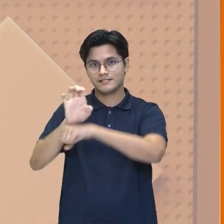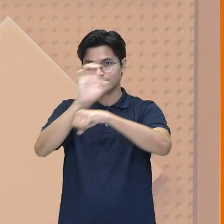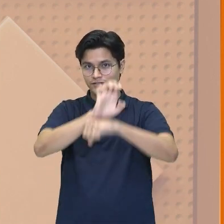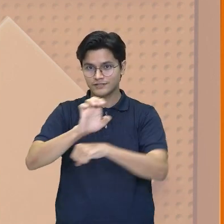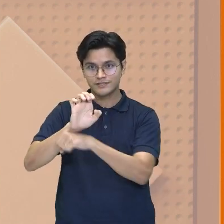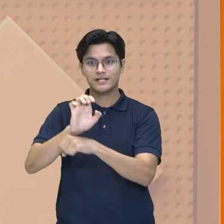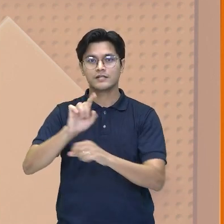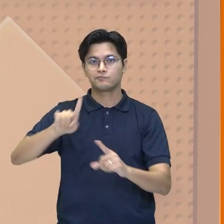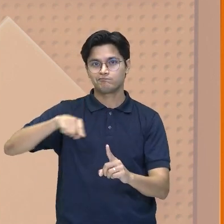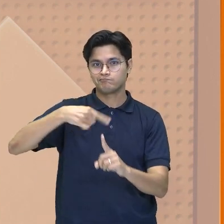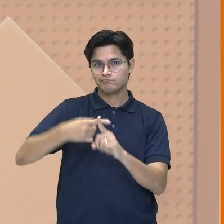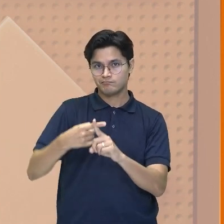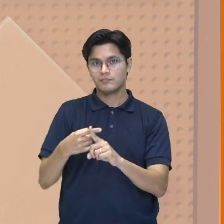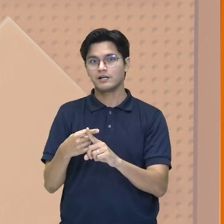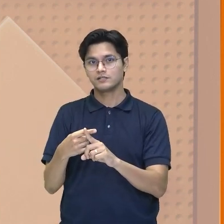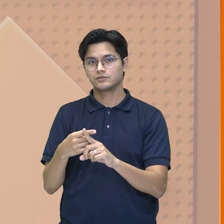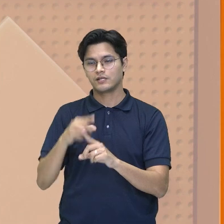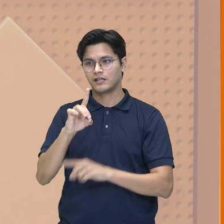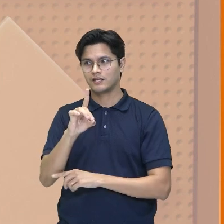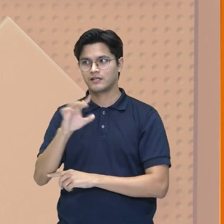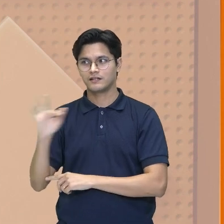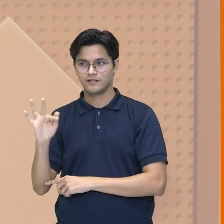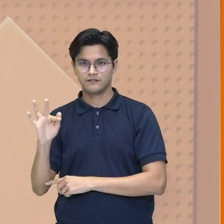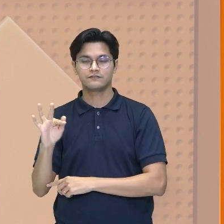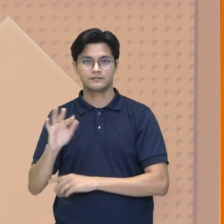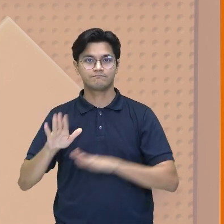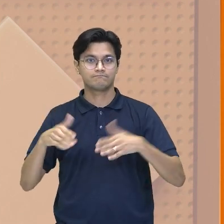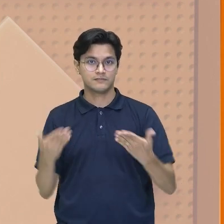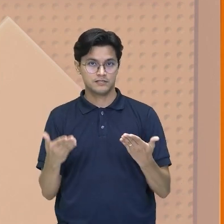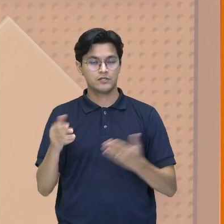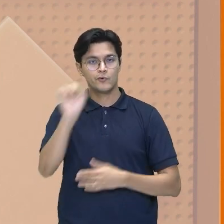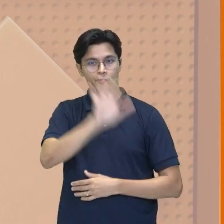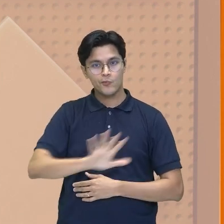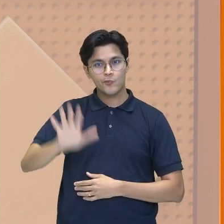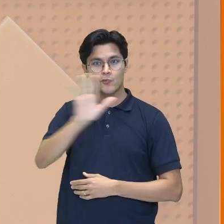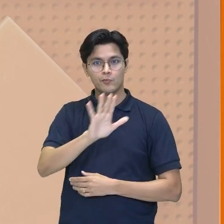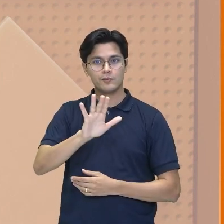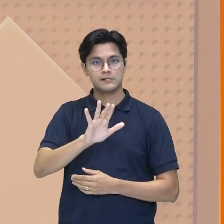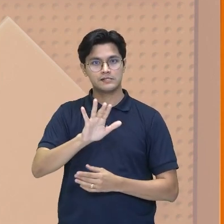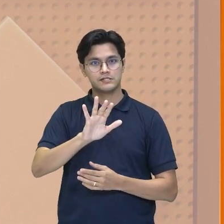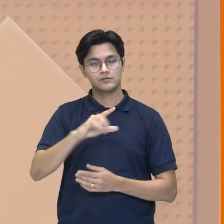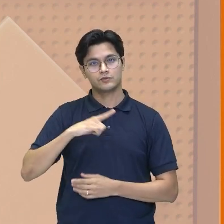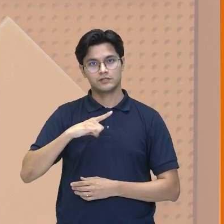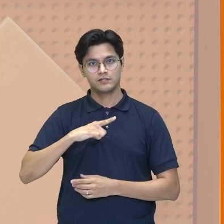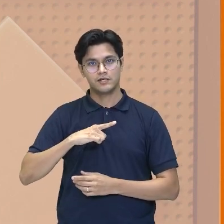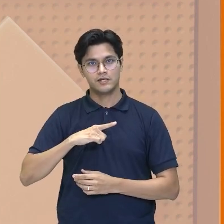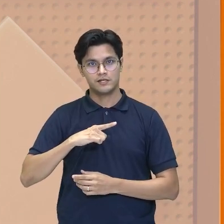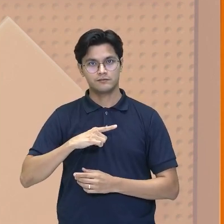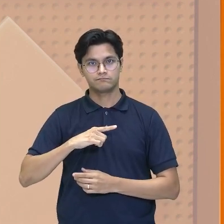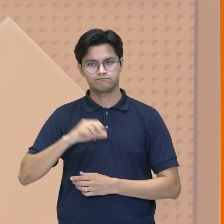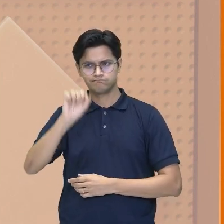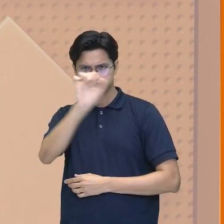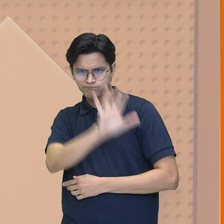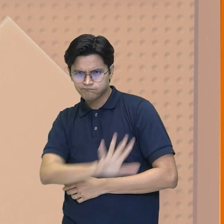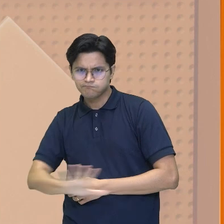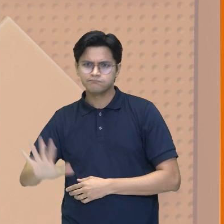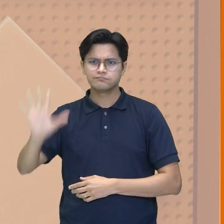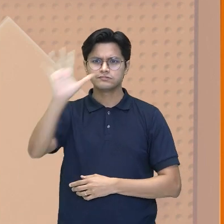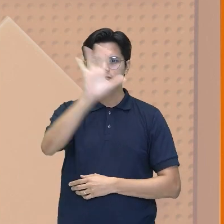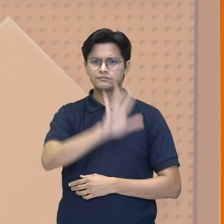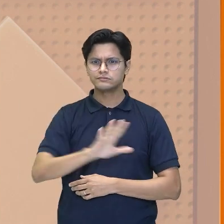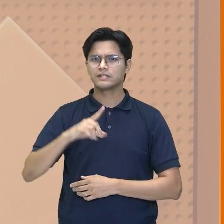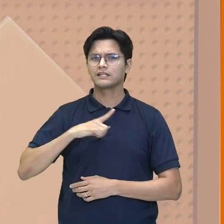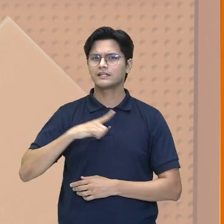Federal. Então, a extensão territorial do Brasil, ela é bem ampla. O Brasil ele tem mais de